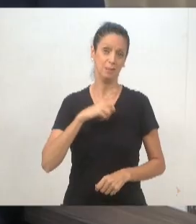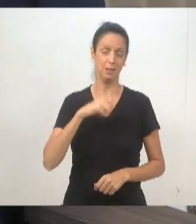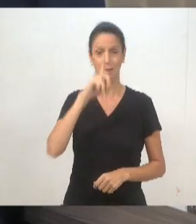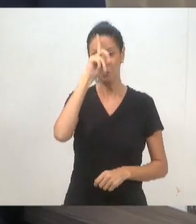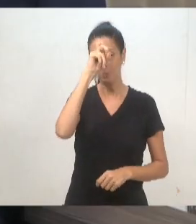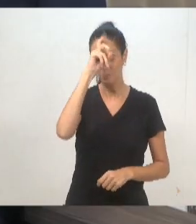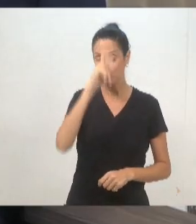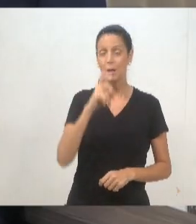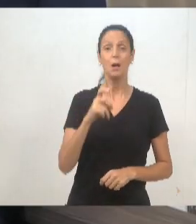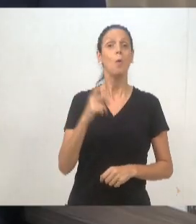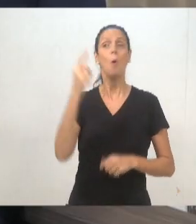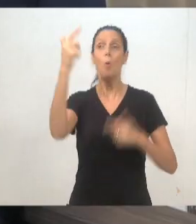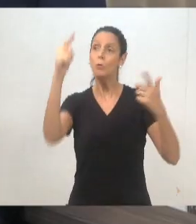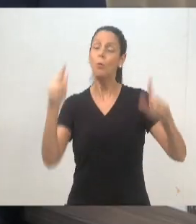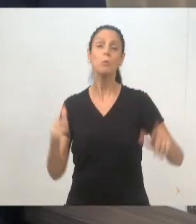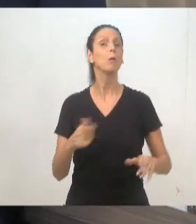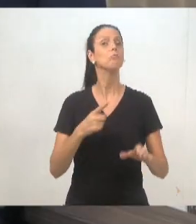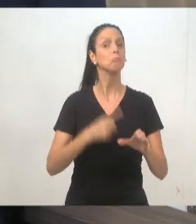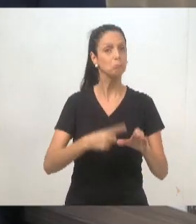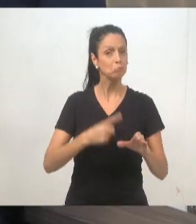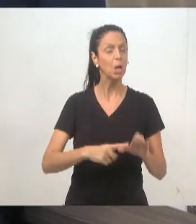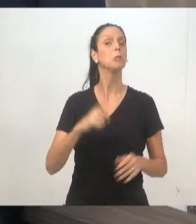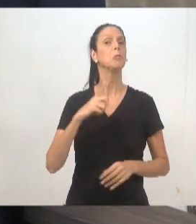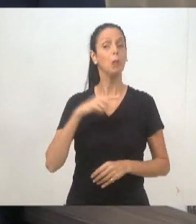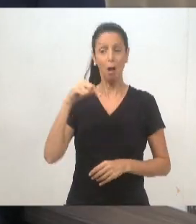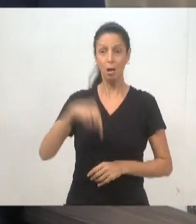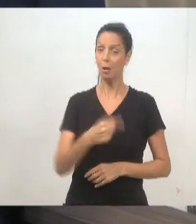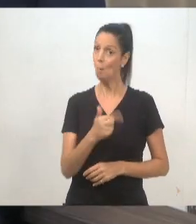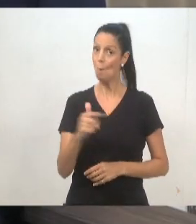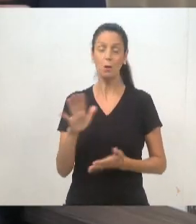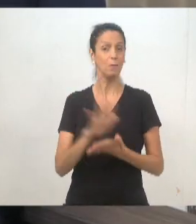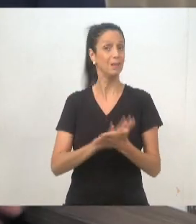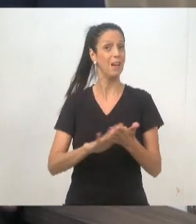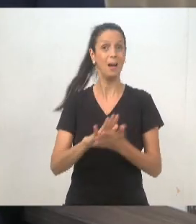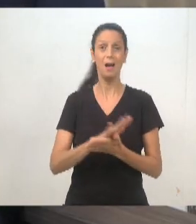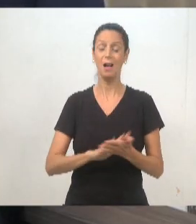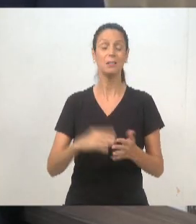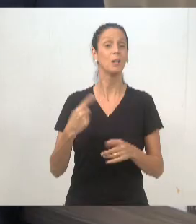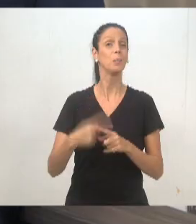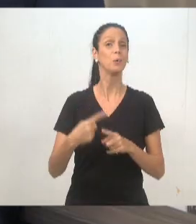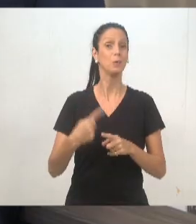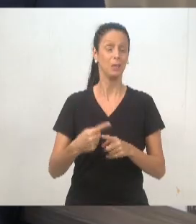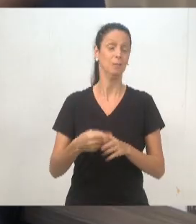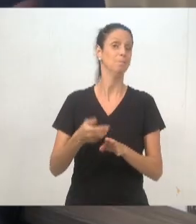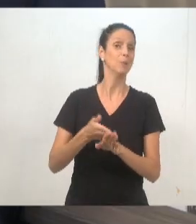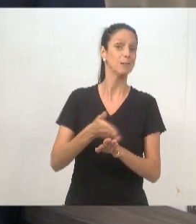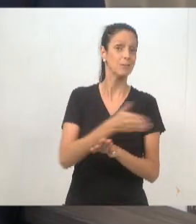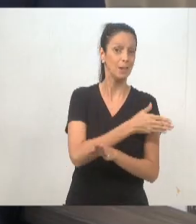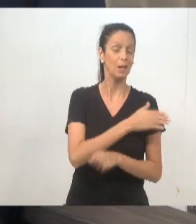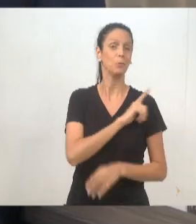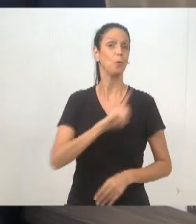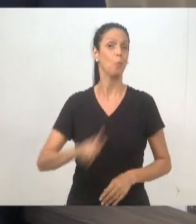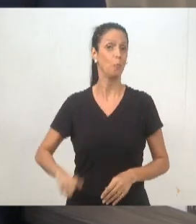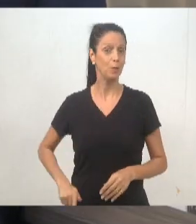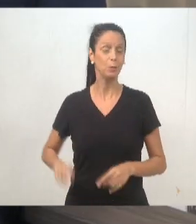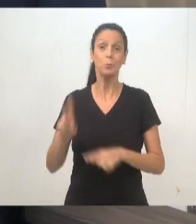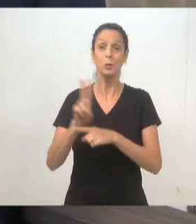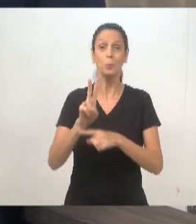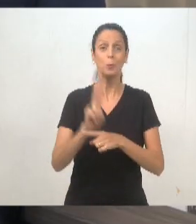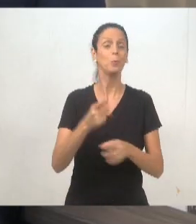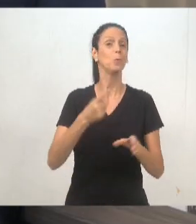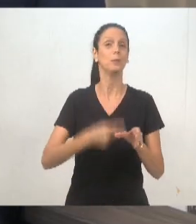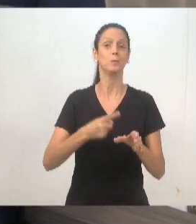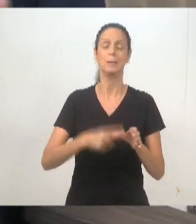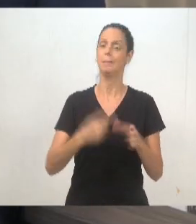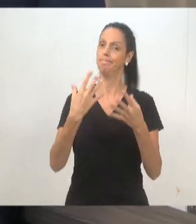municípios que já têm as UPAs de Blumenau ainda não, infelizmente por uma decisão dos governos que têm administrado essa cidade nos últimos anos